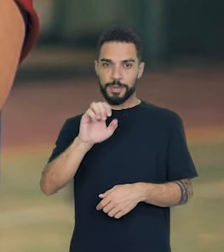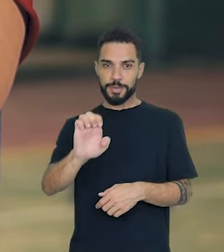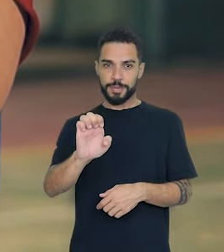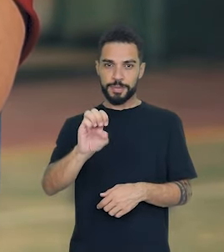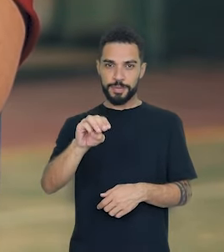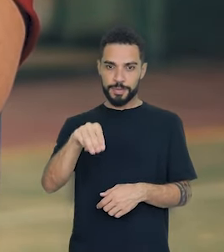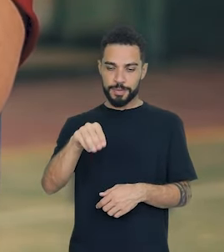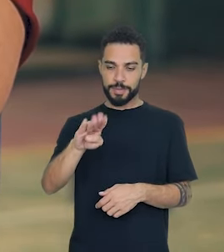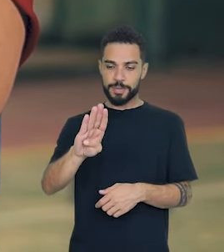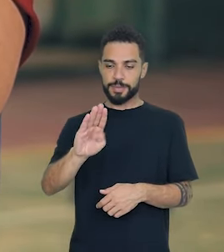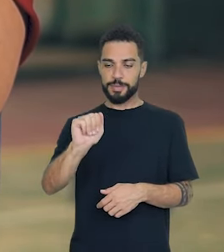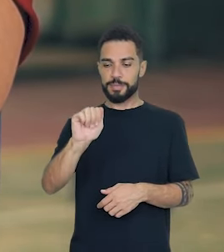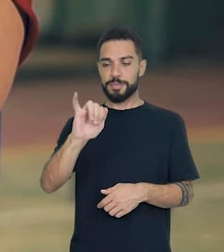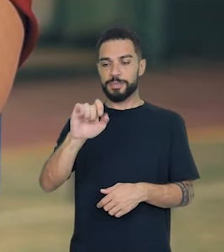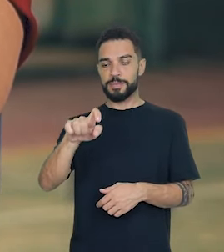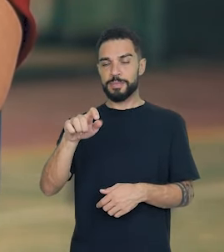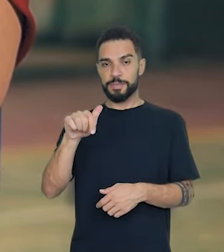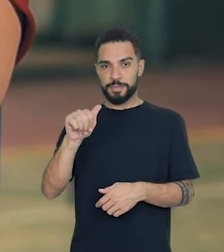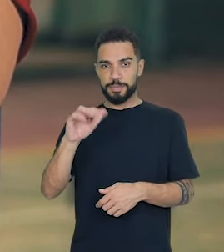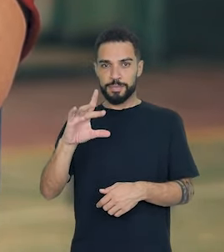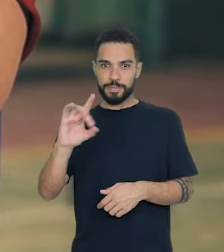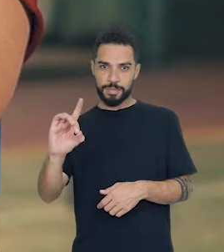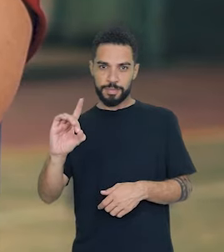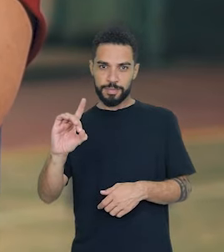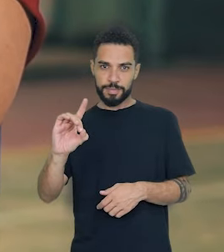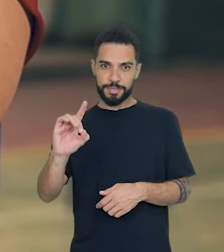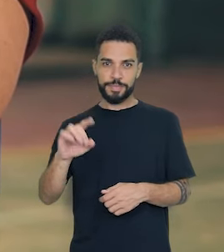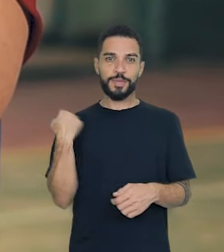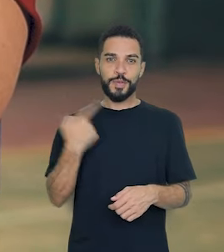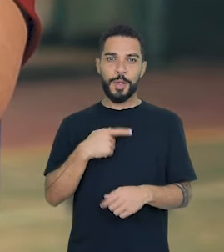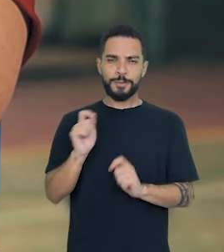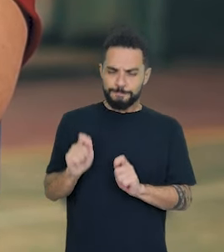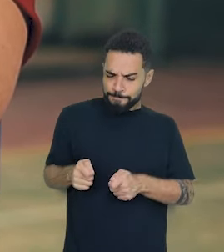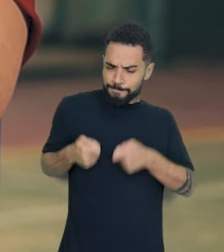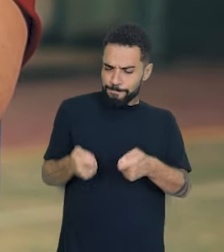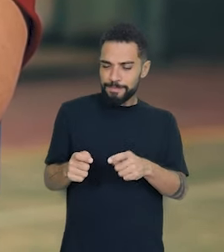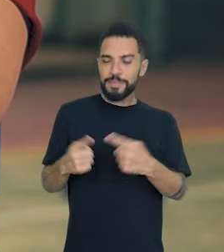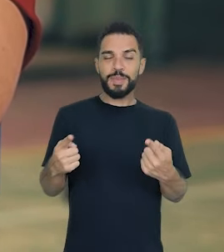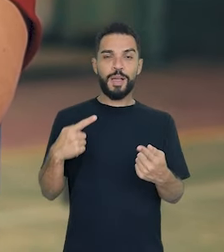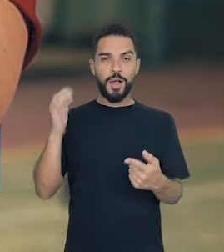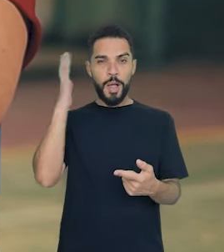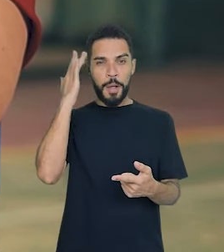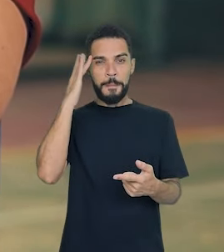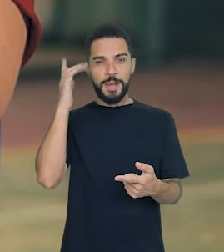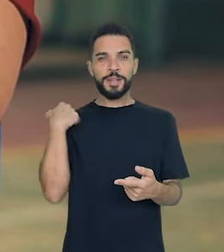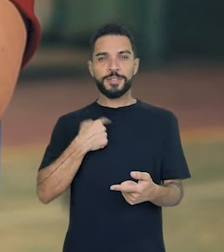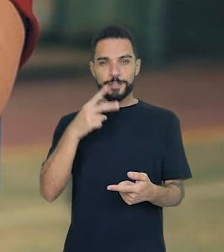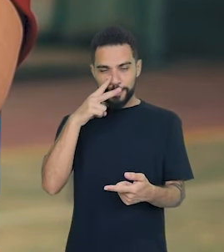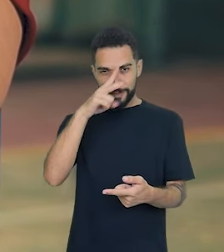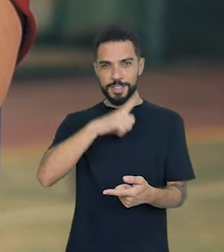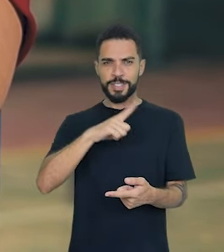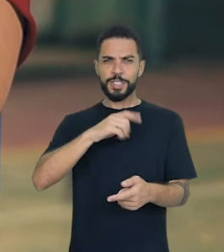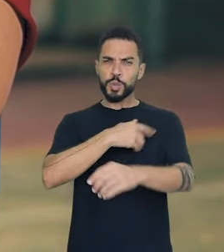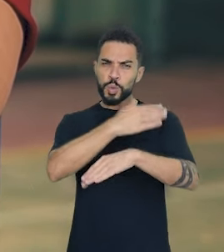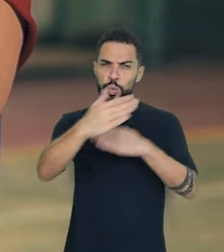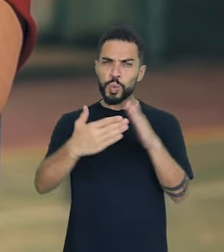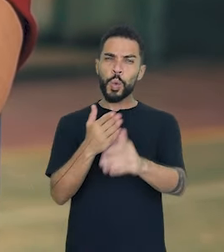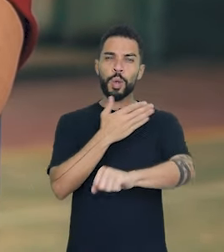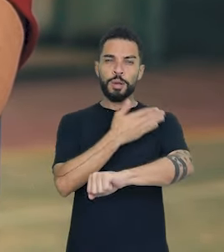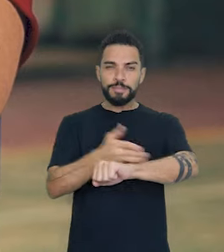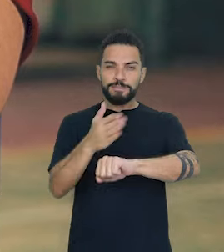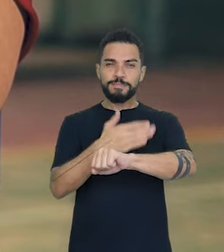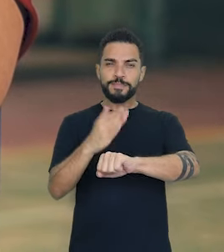Um desafio grande, mas a gente sabia do potencial, baseado na história dele.